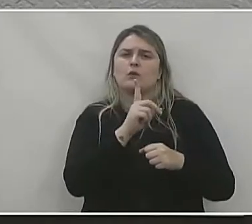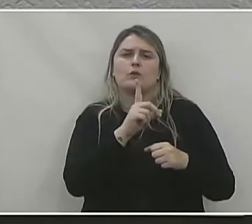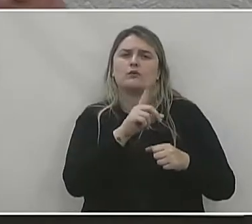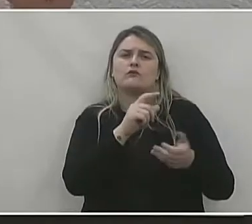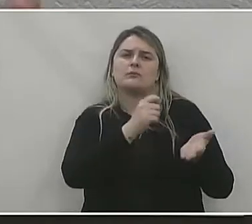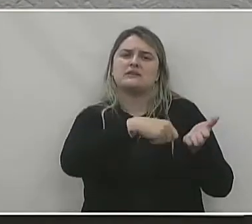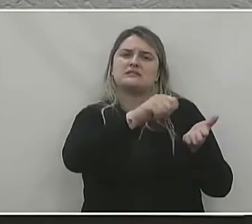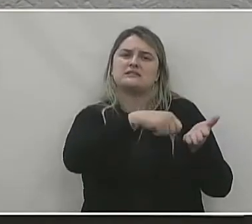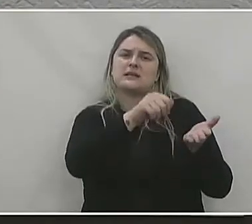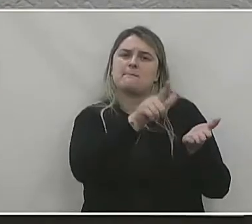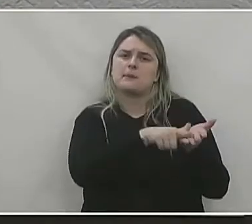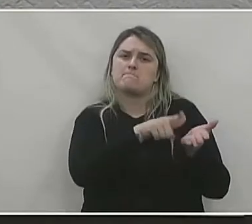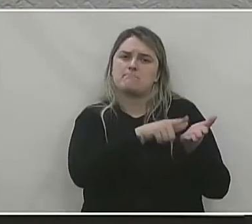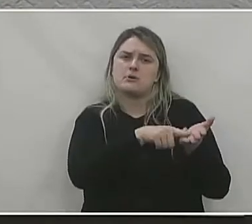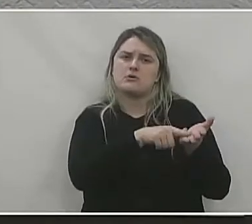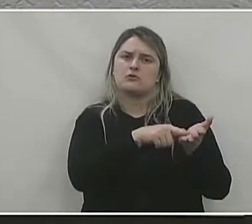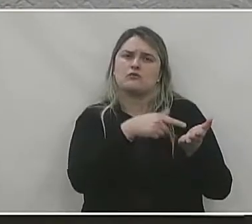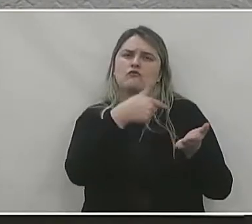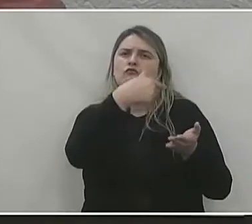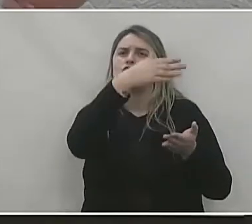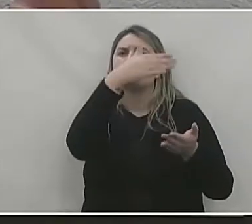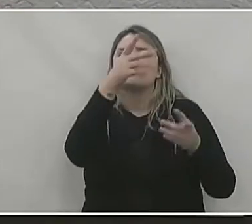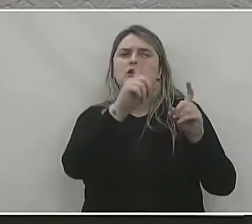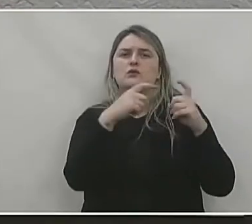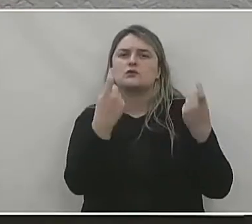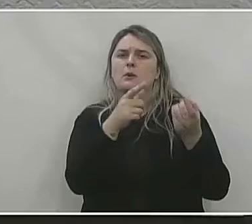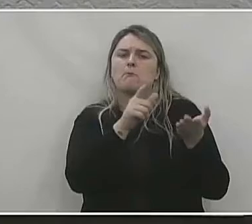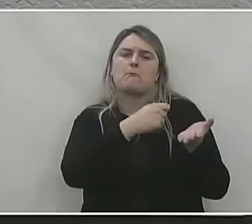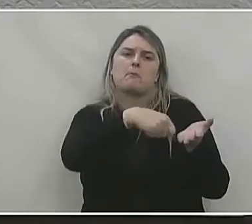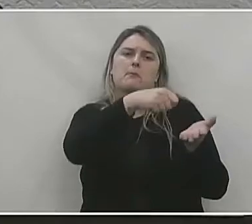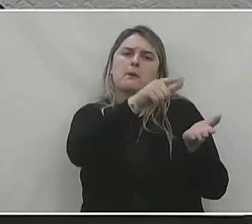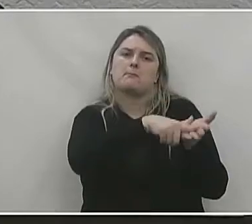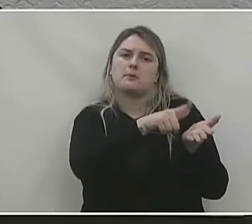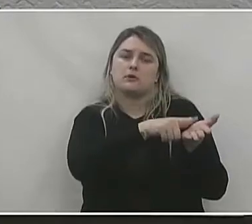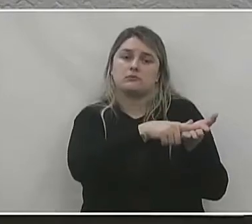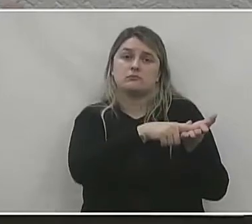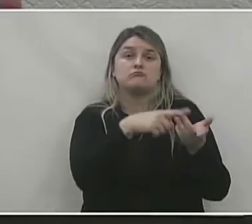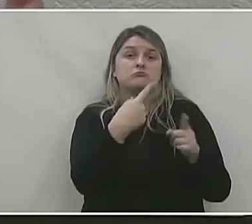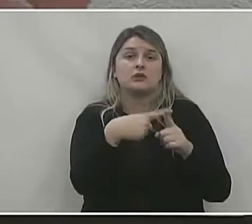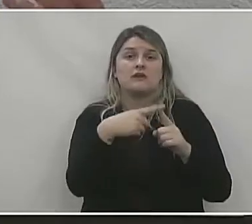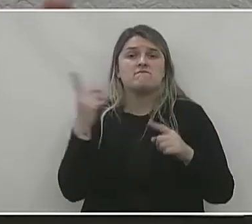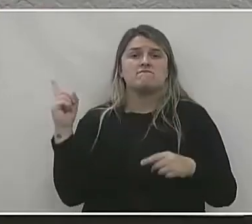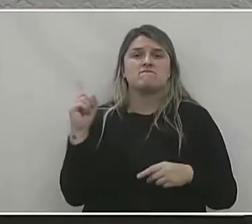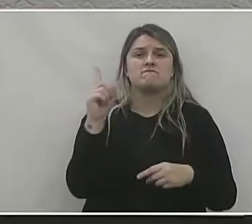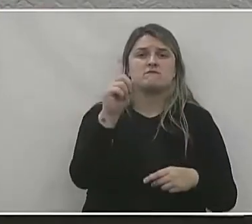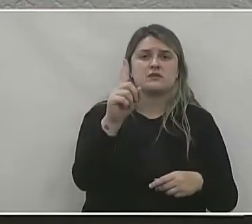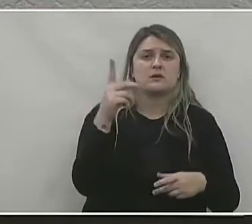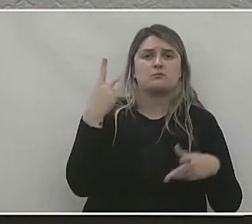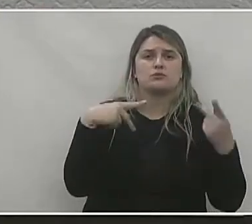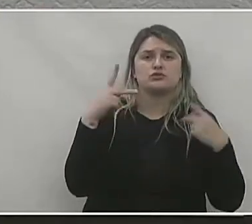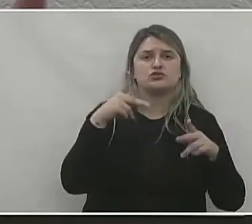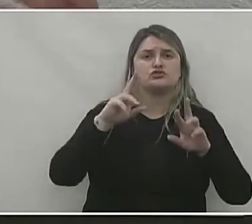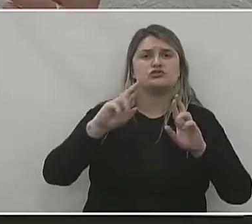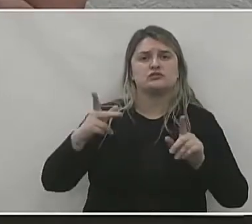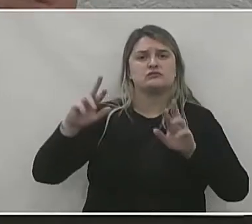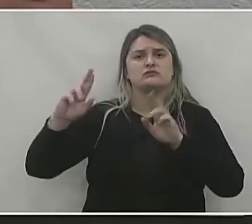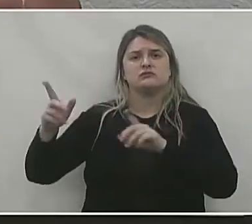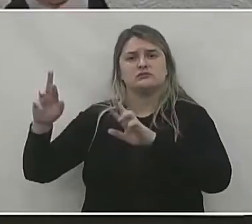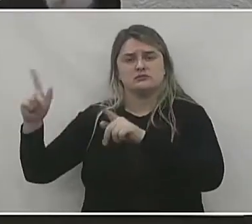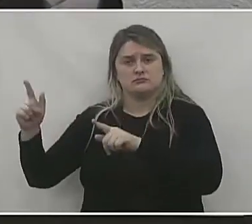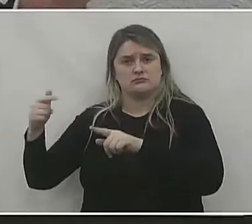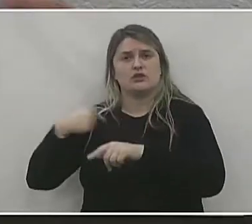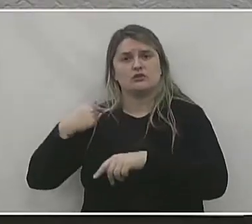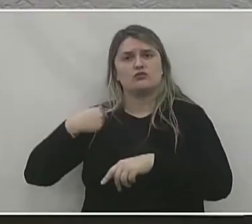ficar assinando papel e indo em comemorações assinar papel, porque cada vez estava vindo um político diferente. E eu já tinha ido